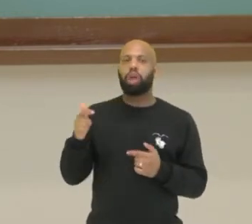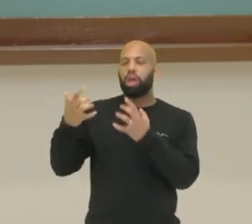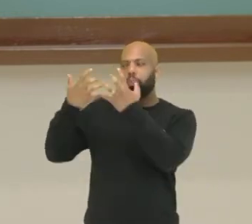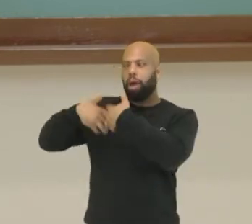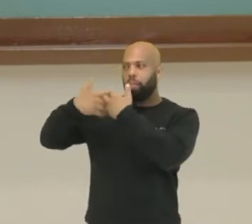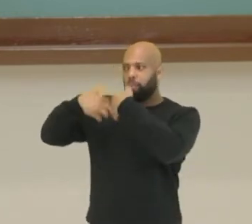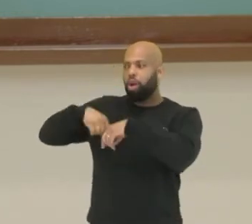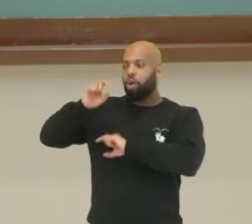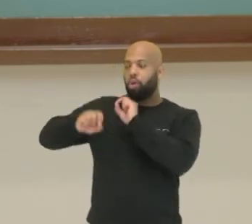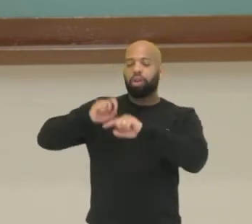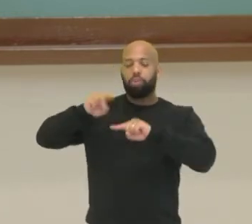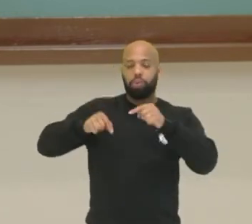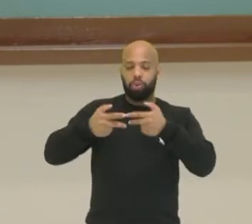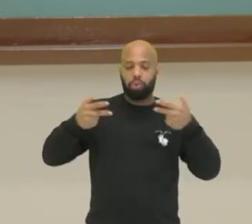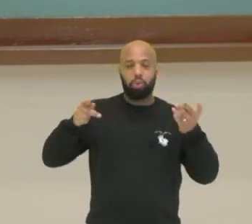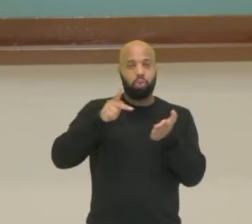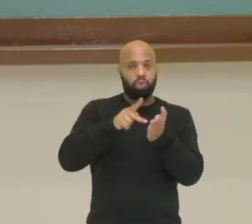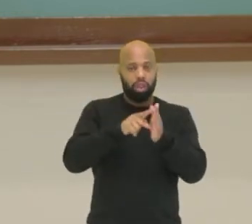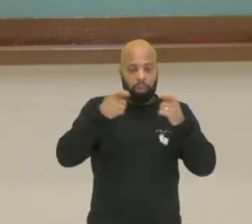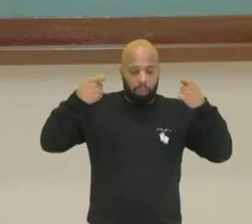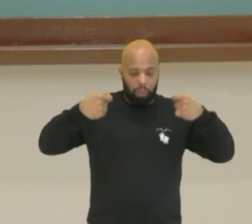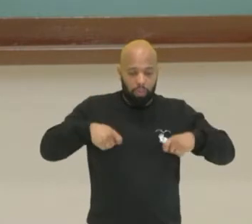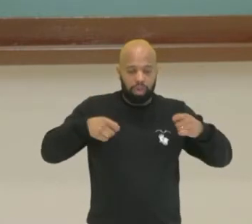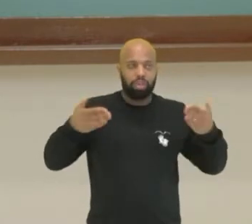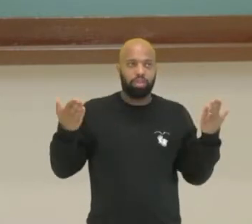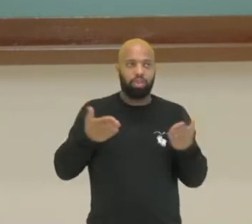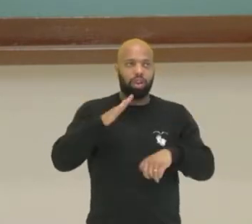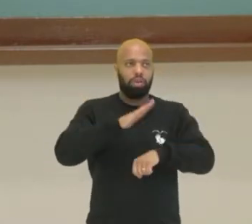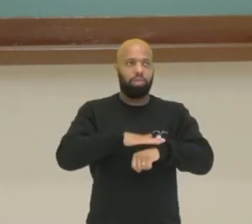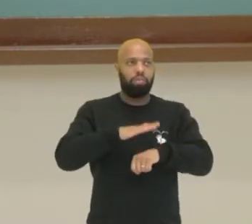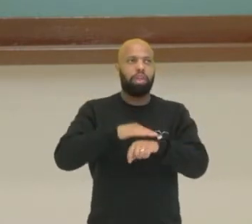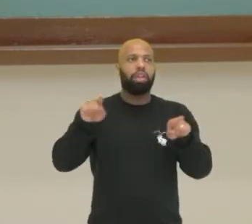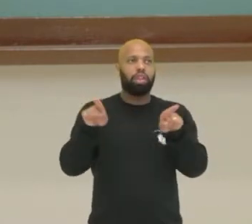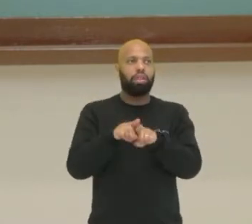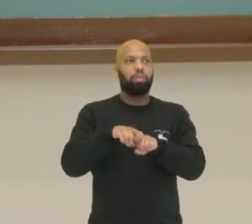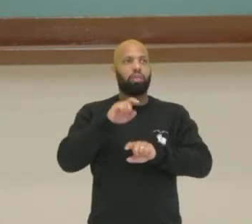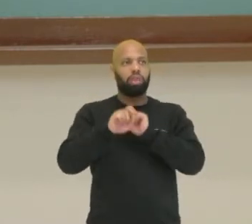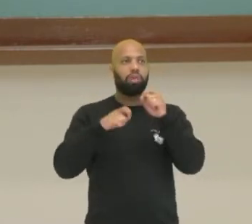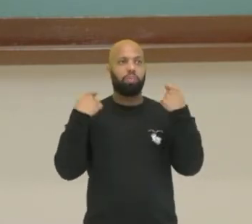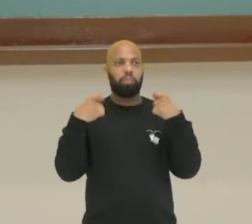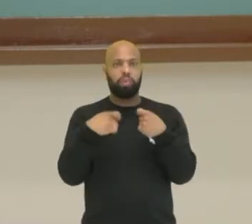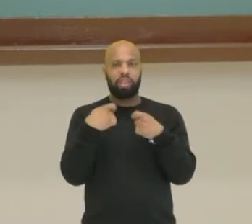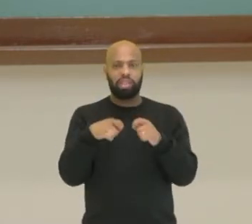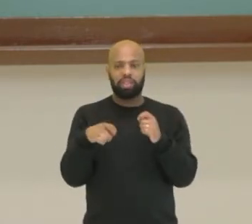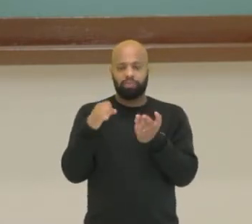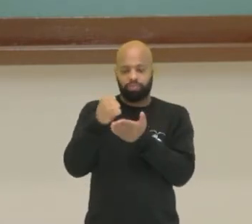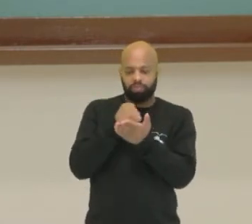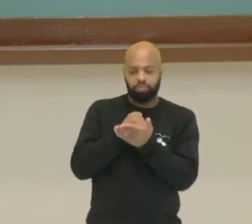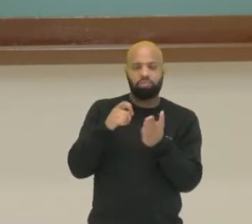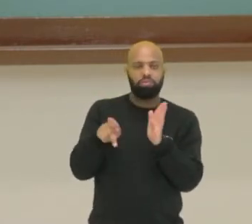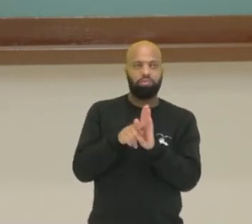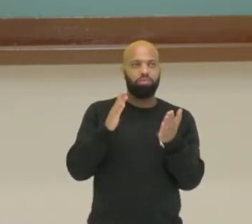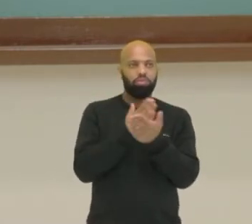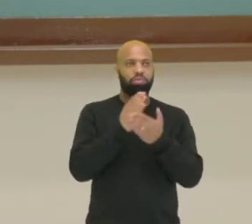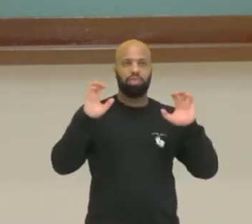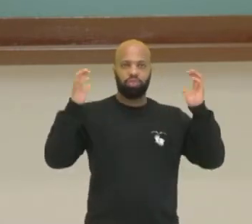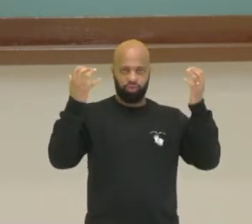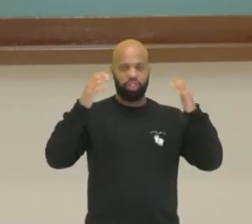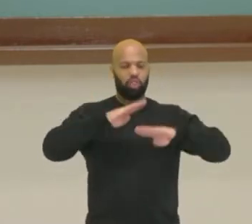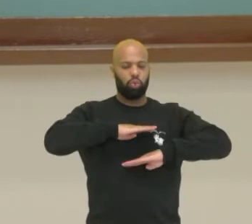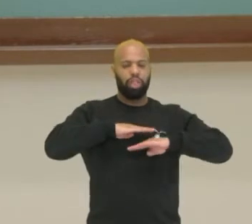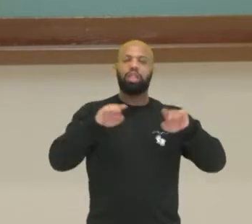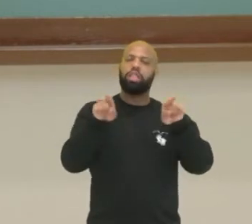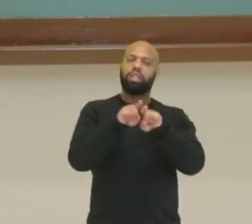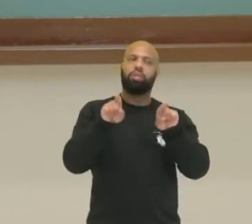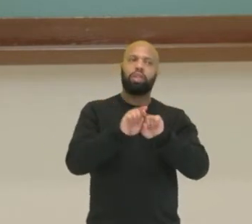quais são os produtos que realmente precisam, né? Ou quais são os serviços que precisam ser contratados para determinados eventos, para determinadas situações, né?